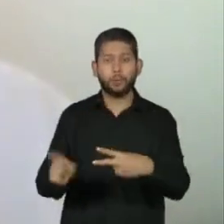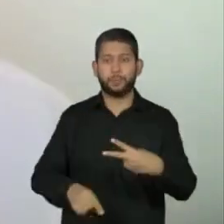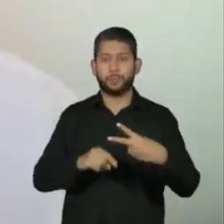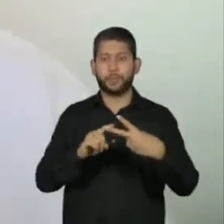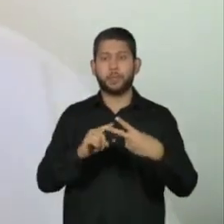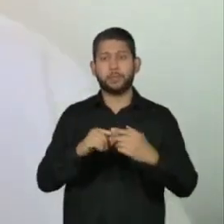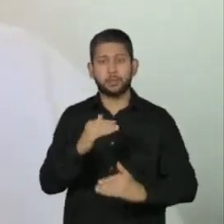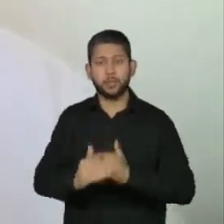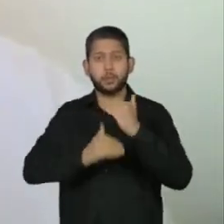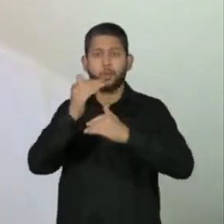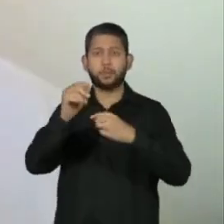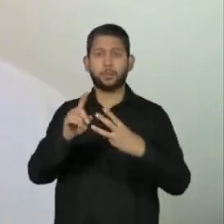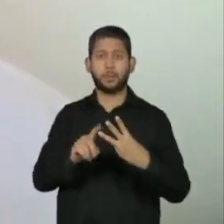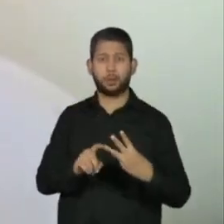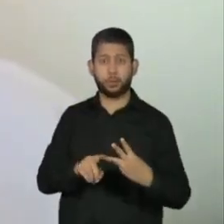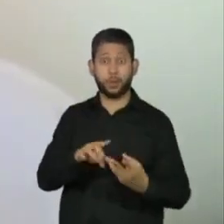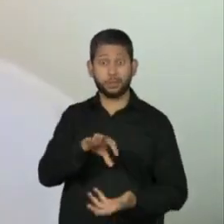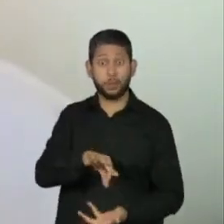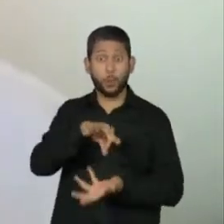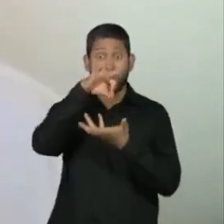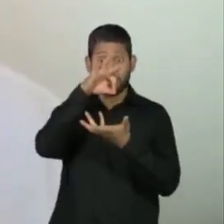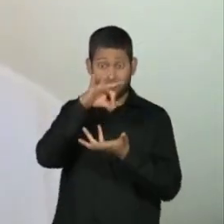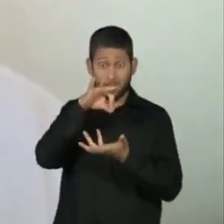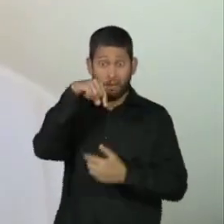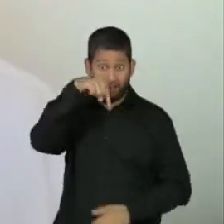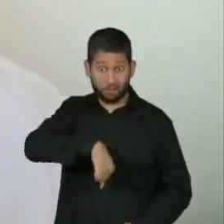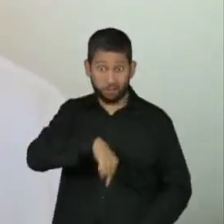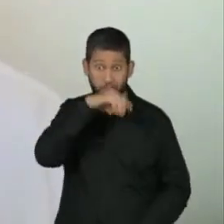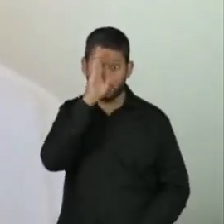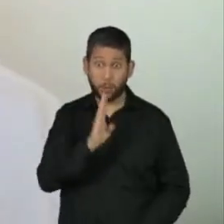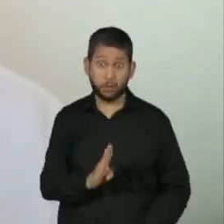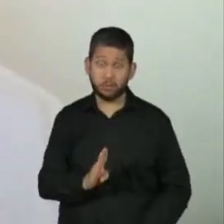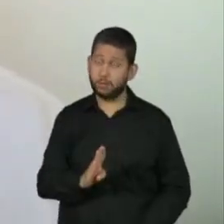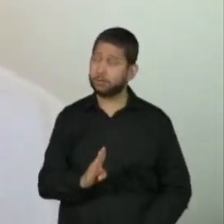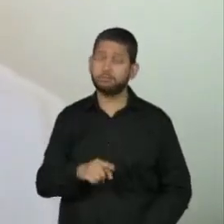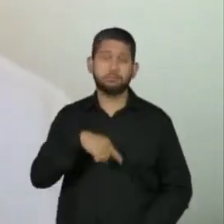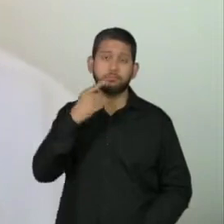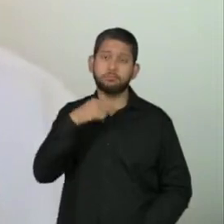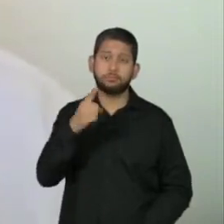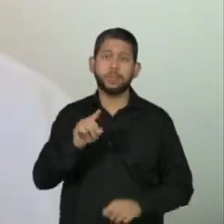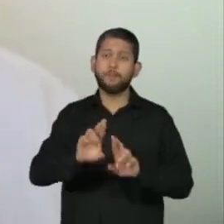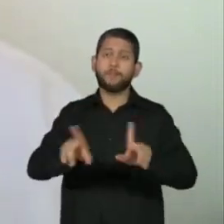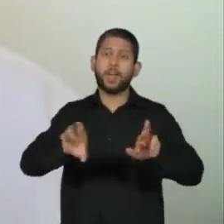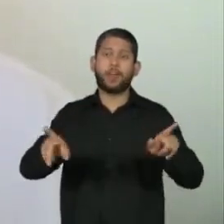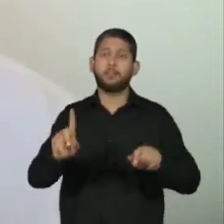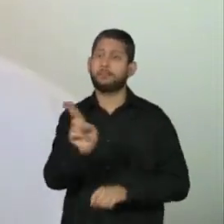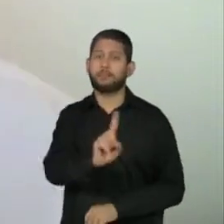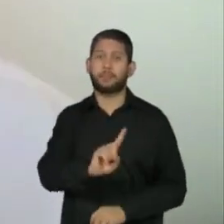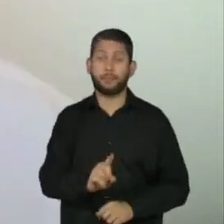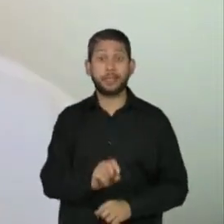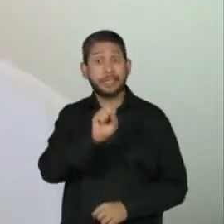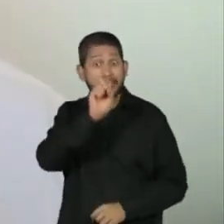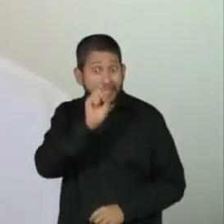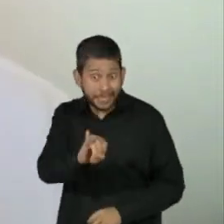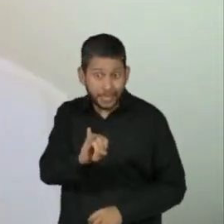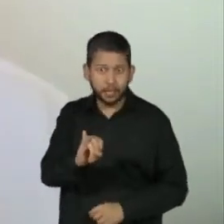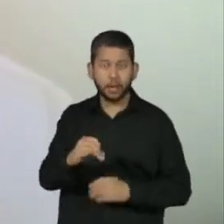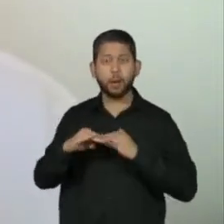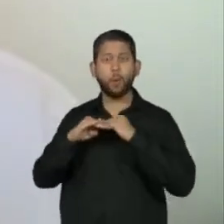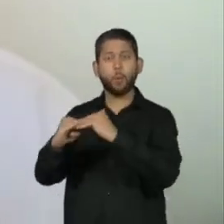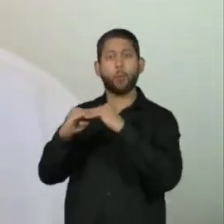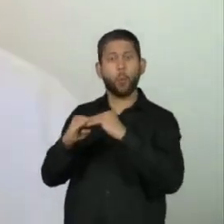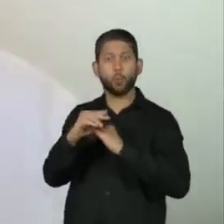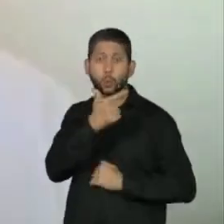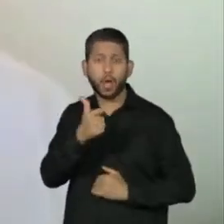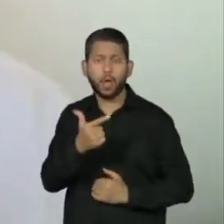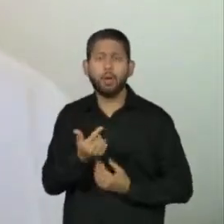palavras que não podem ser utilizadas no Brasil separadamente. Sem igualdade racial e sem combate ao racismo,